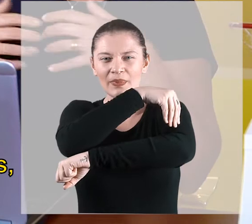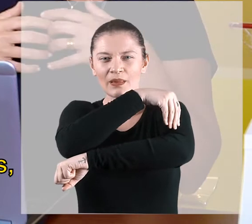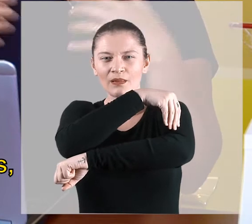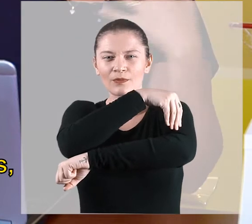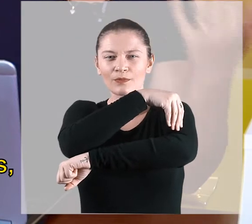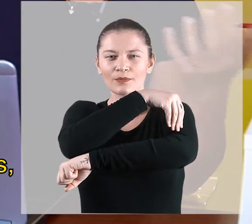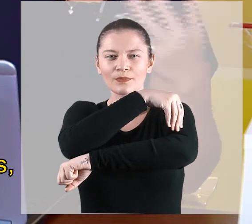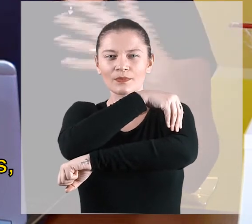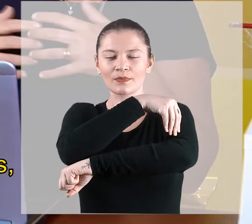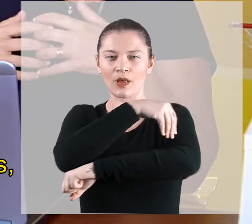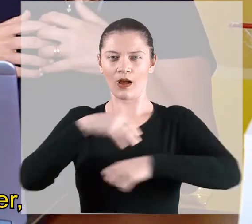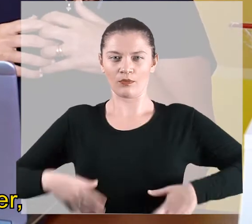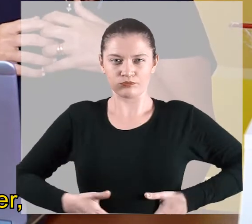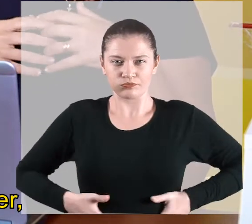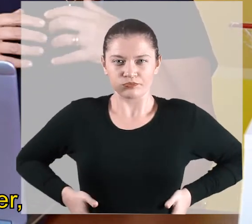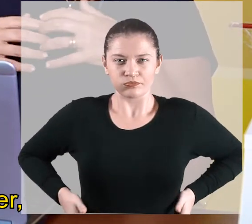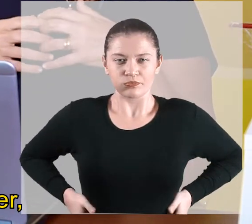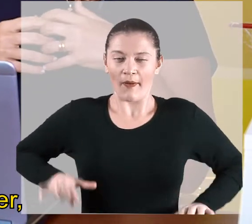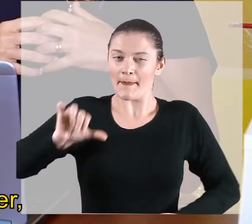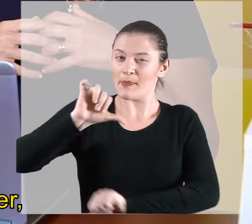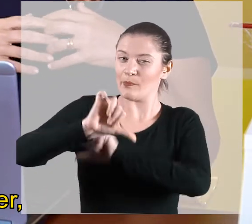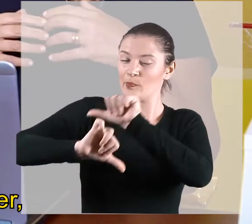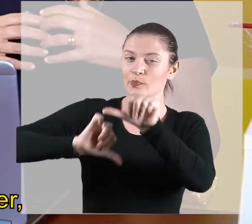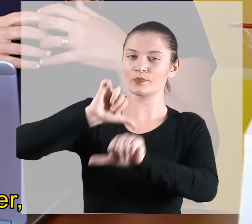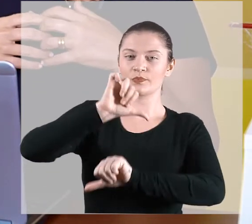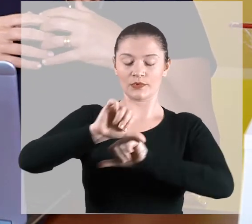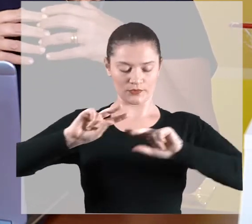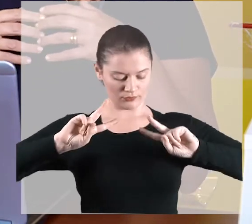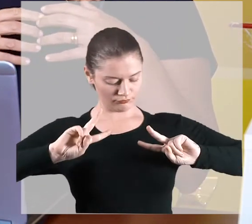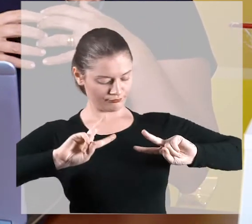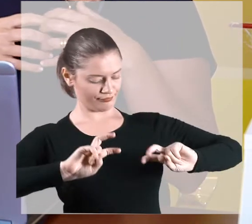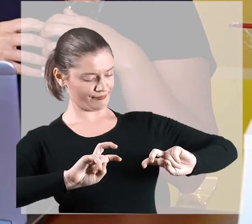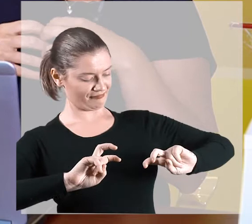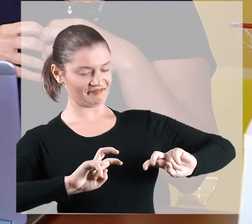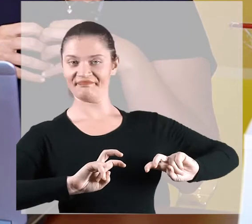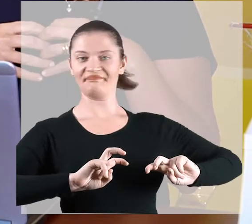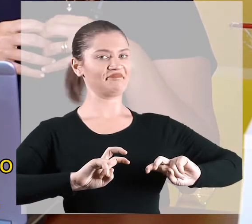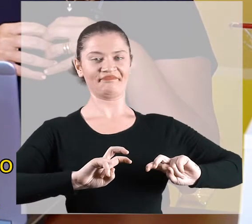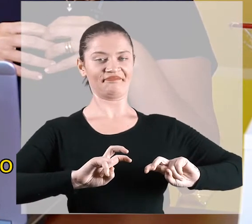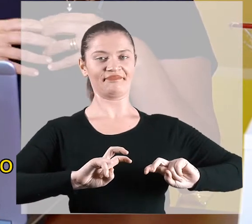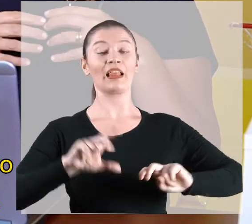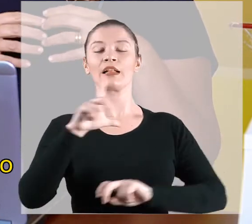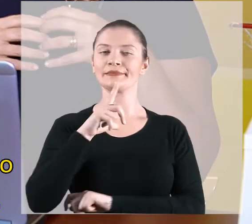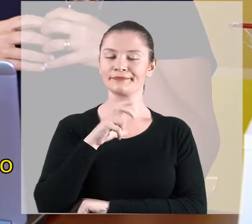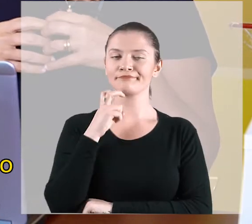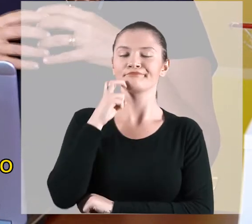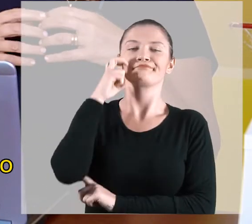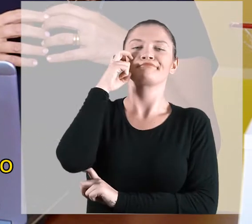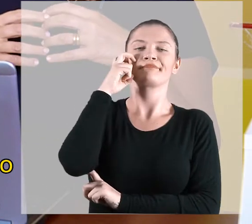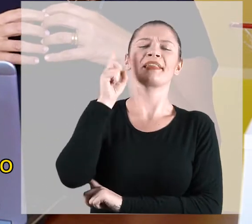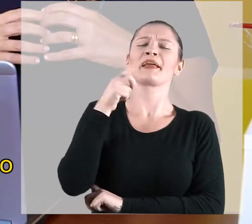vai modificando. E eles começam a não reconhecer, ficam com muita vergonha, é